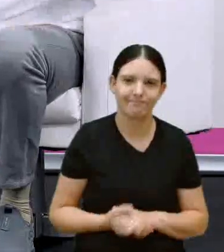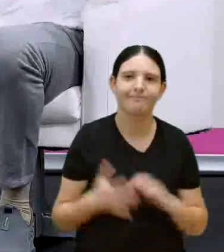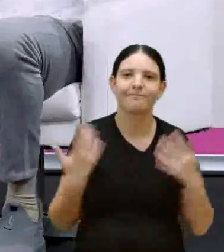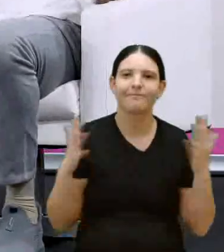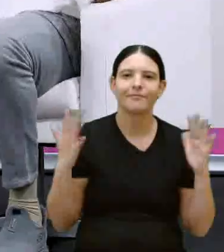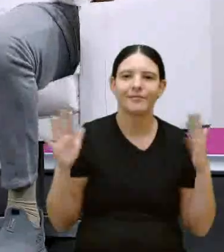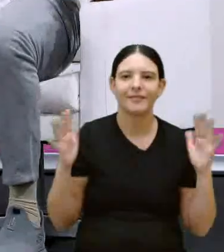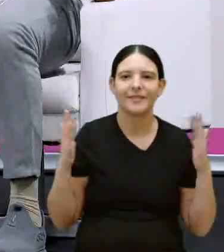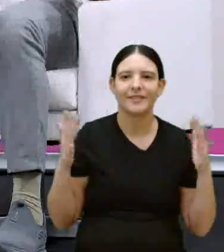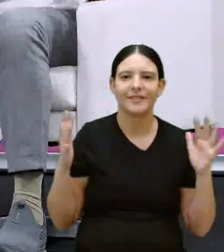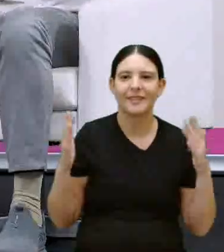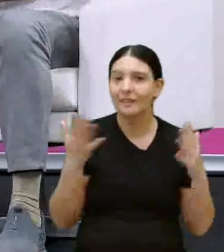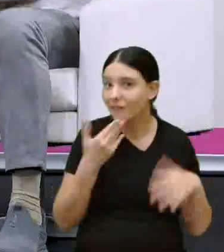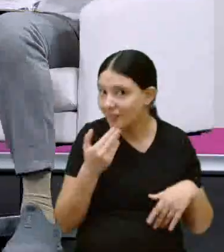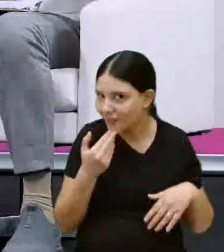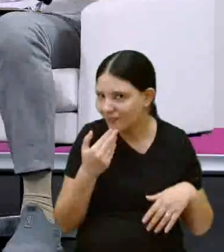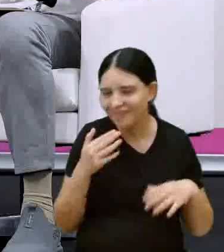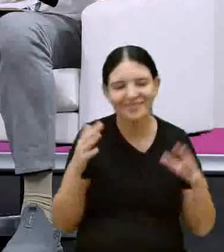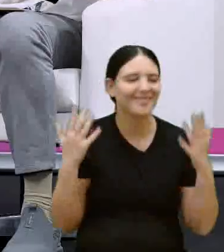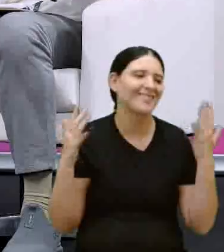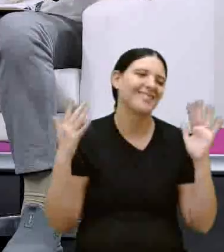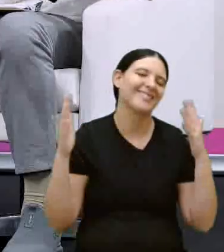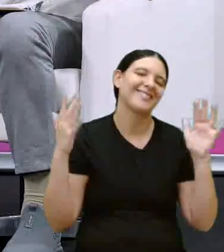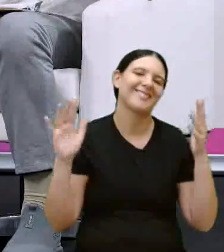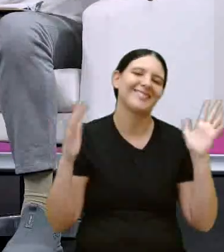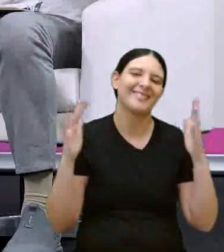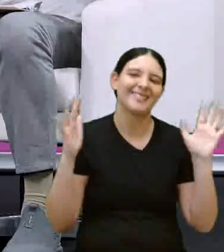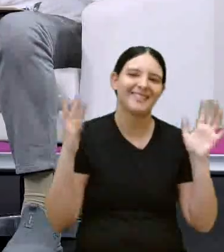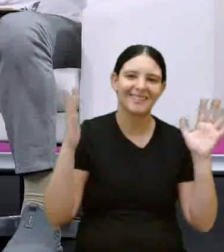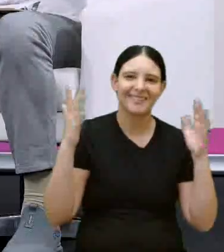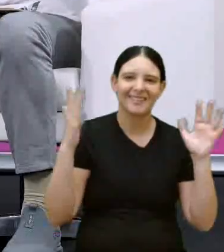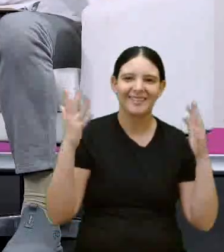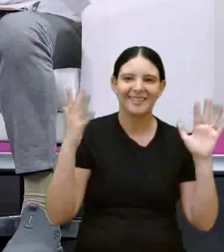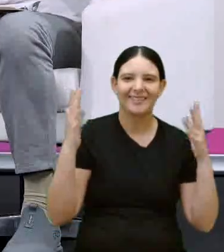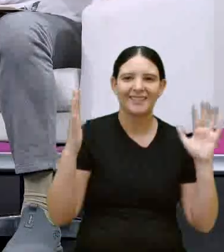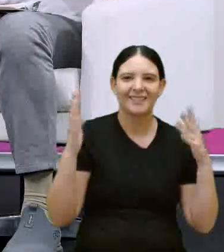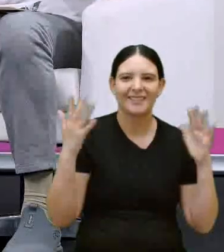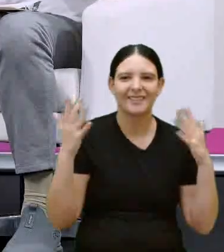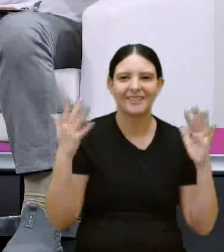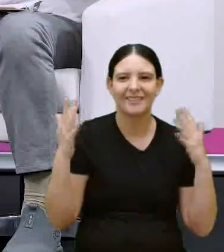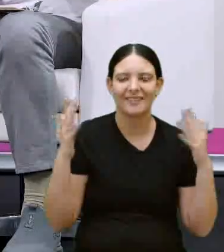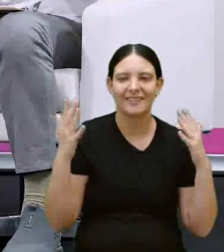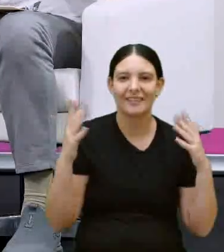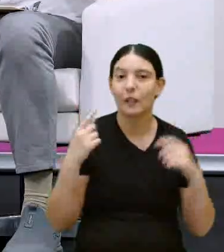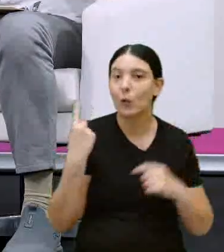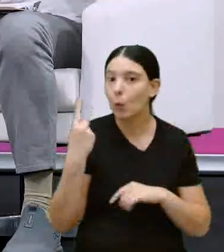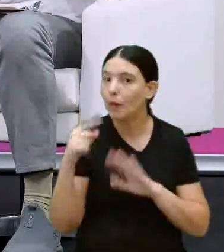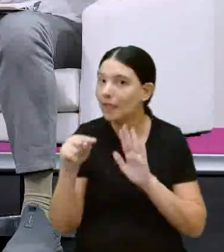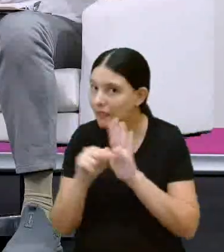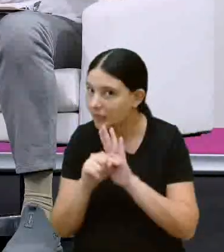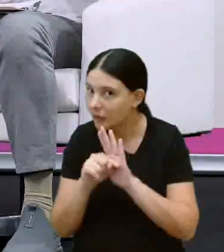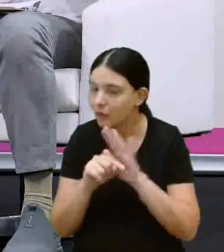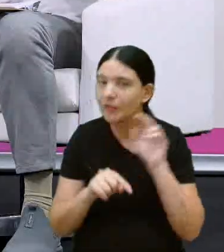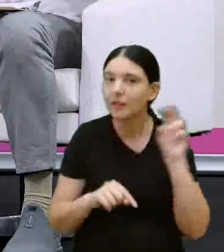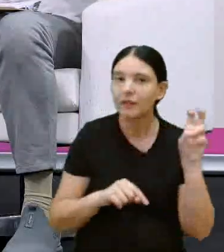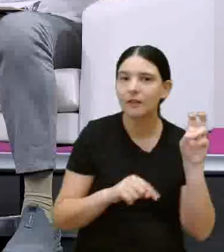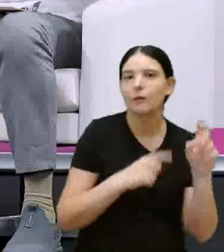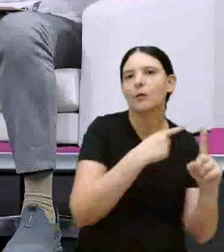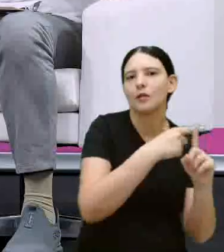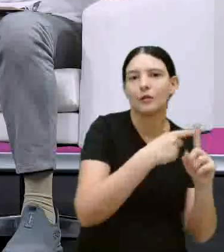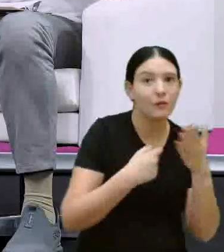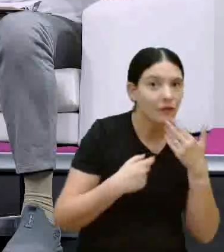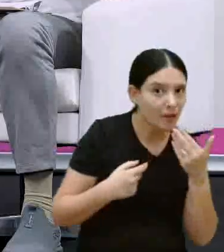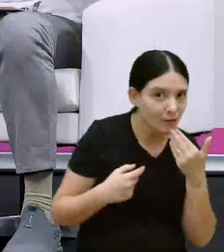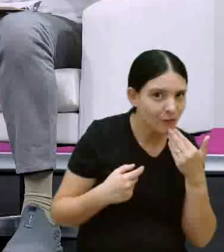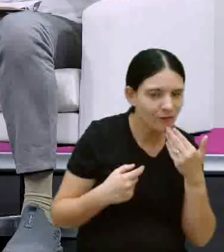fácil? Se ajeita na cadeira e gesticula com a mão. Uma negativa, 5 positivas. Fácil isso. Que se